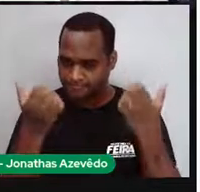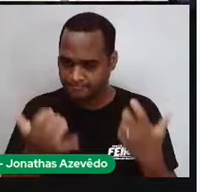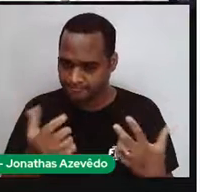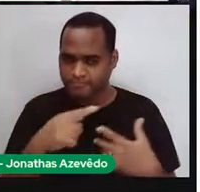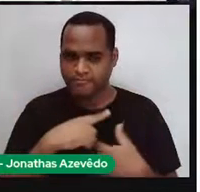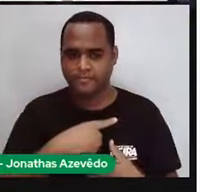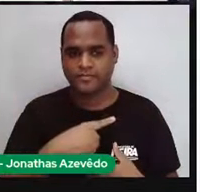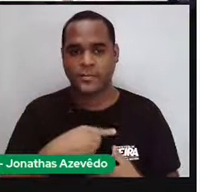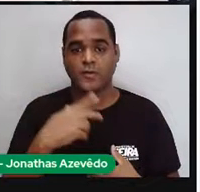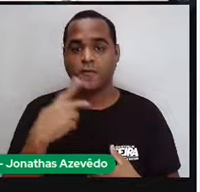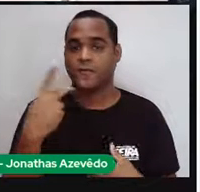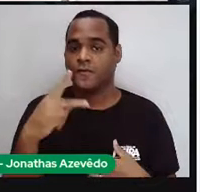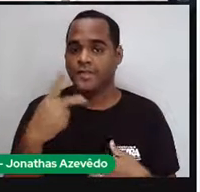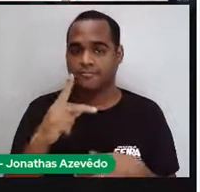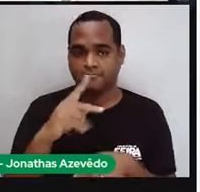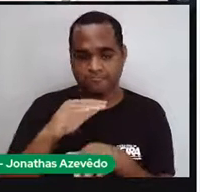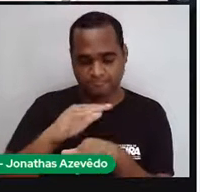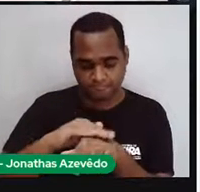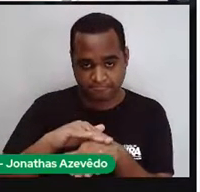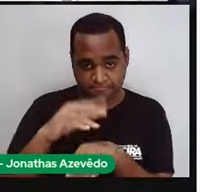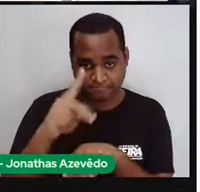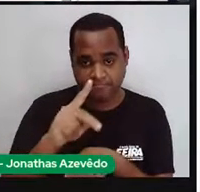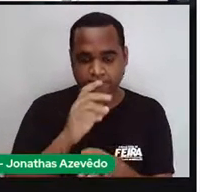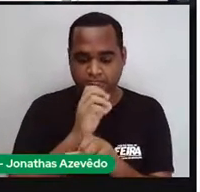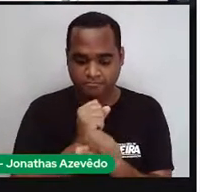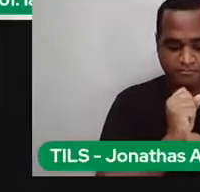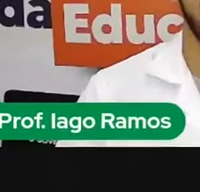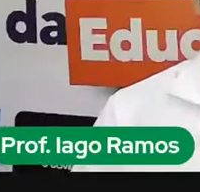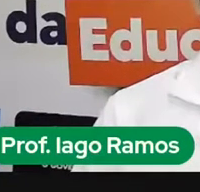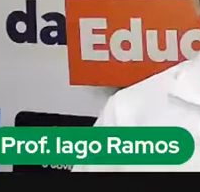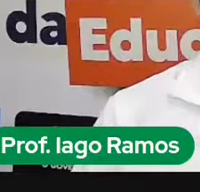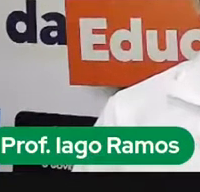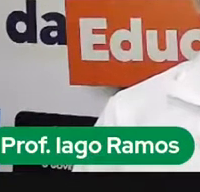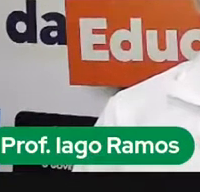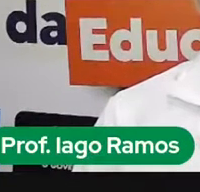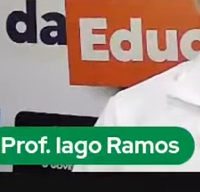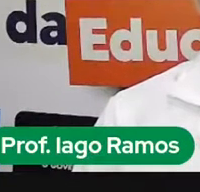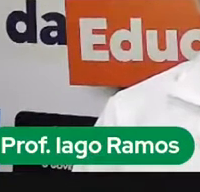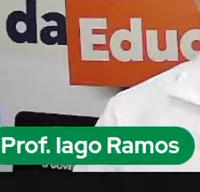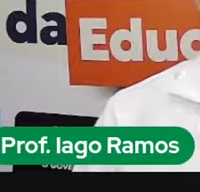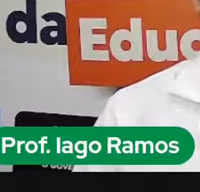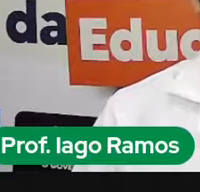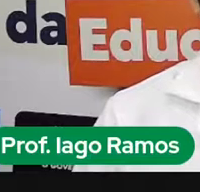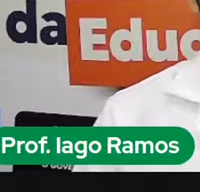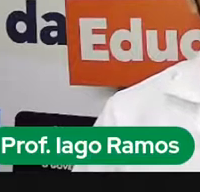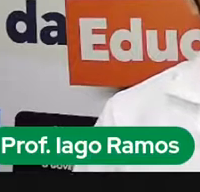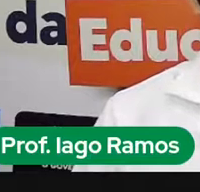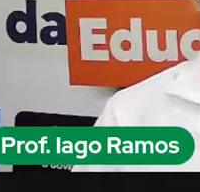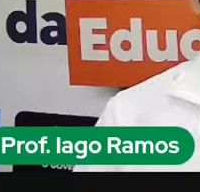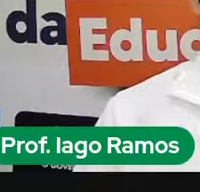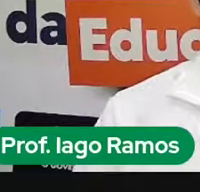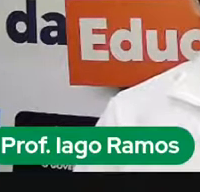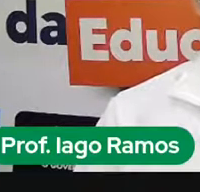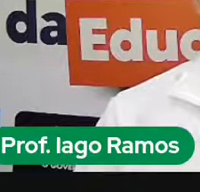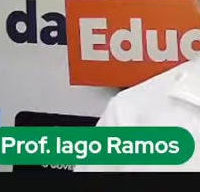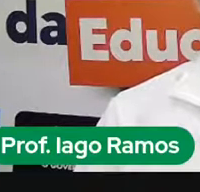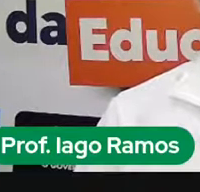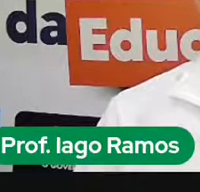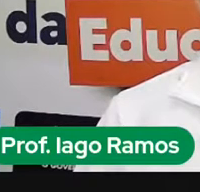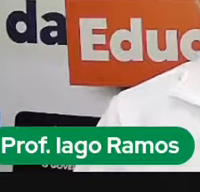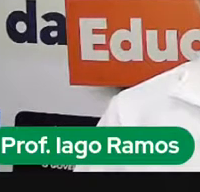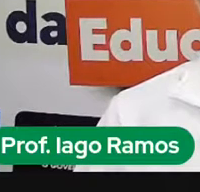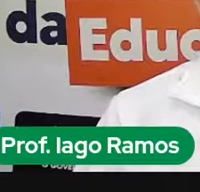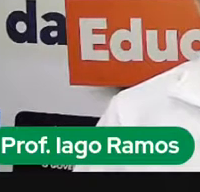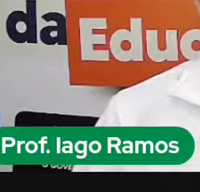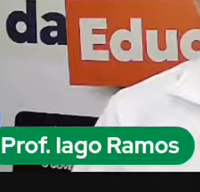momento calcular a área desse quadrado Tá bom então quer que eu vou fazer eu de fato vou deixar que você